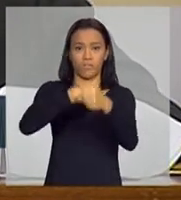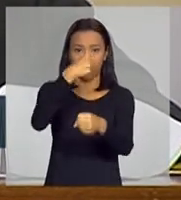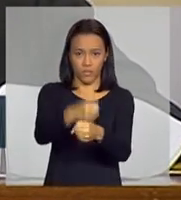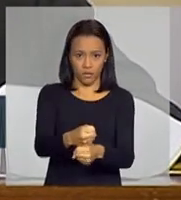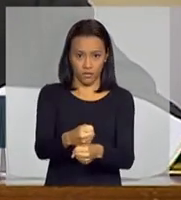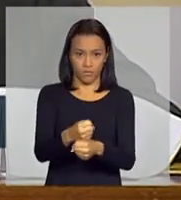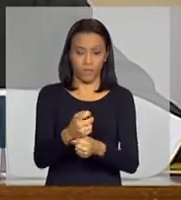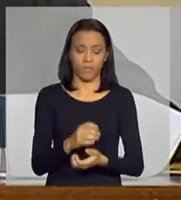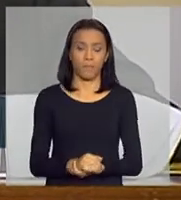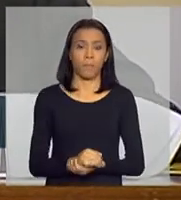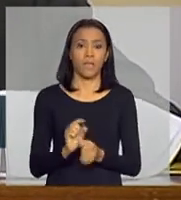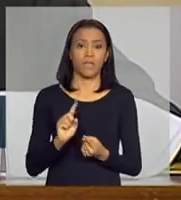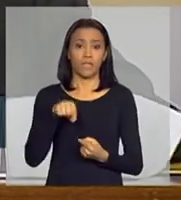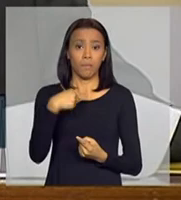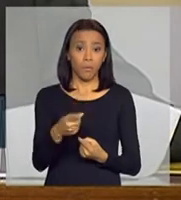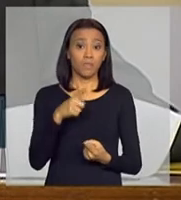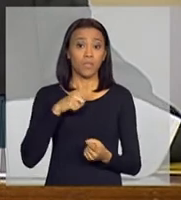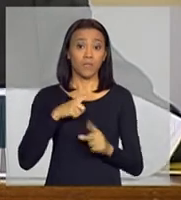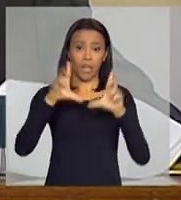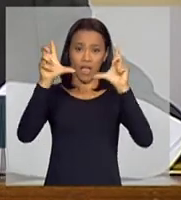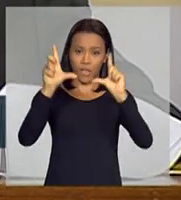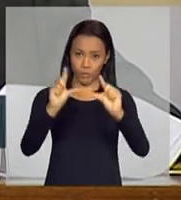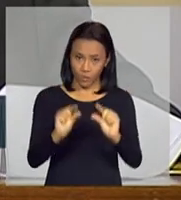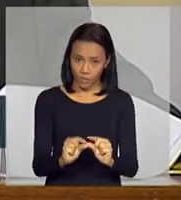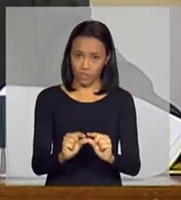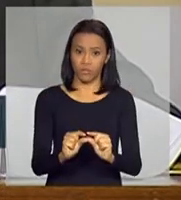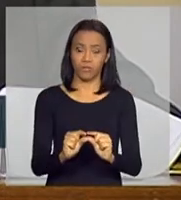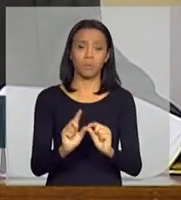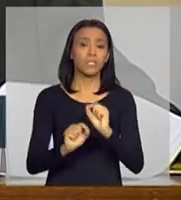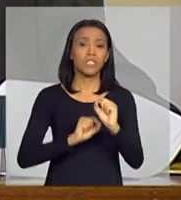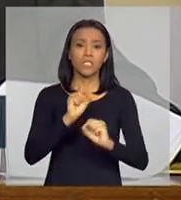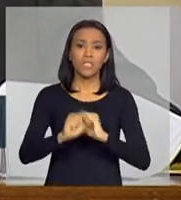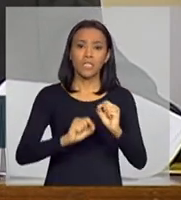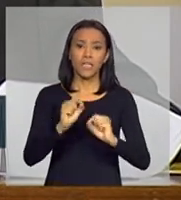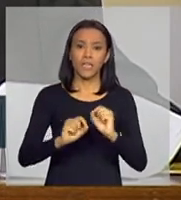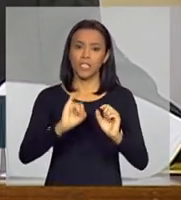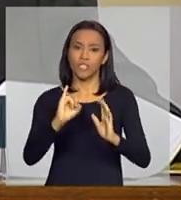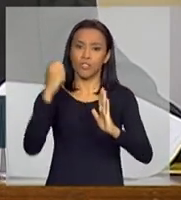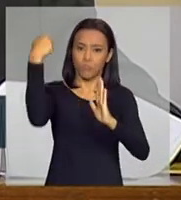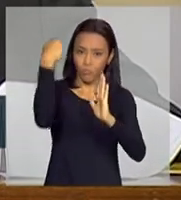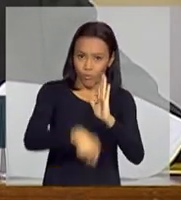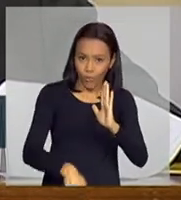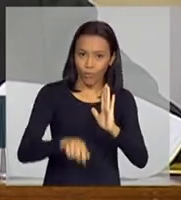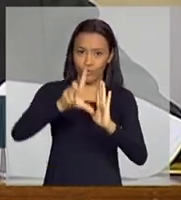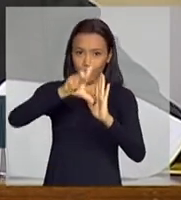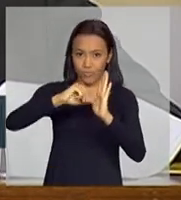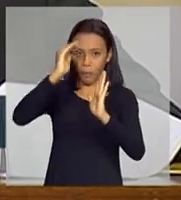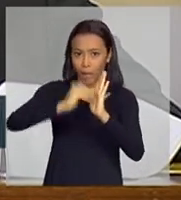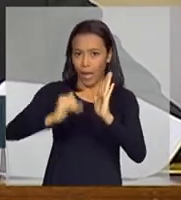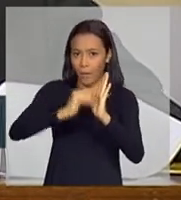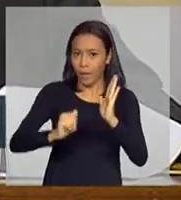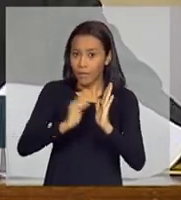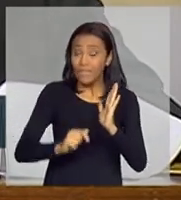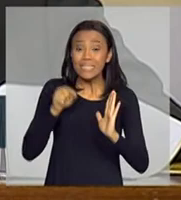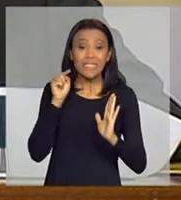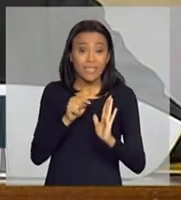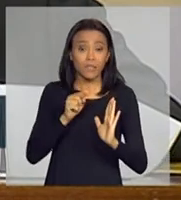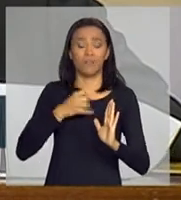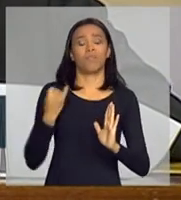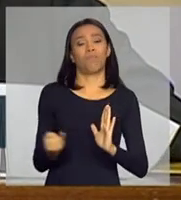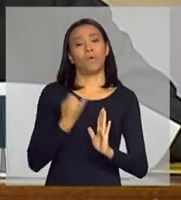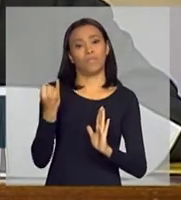adiante nós temos as desonerações a redução do custo tributário que é muito importante para